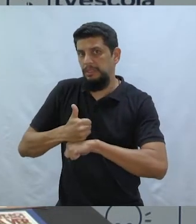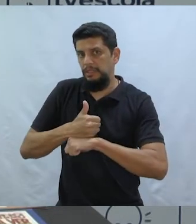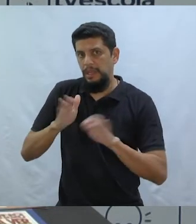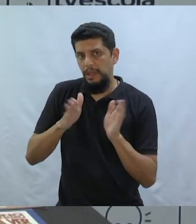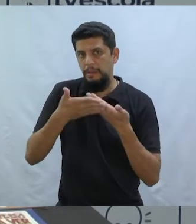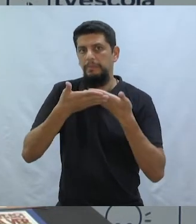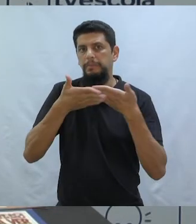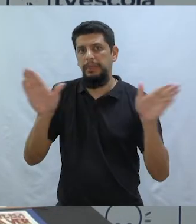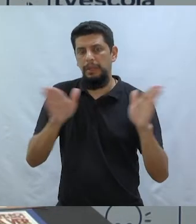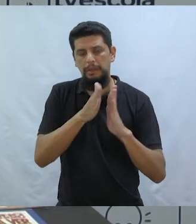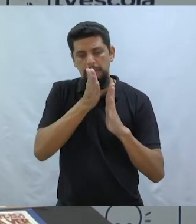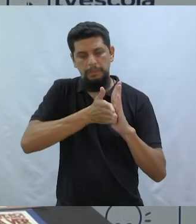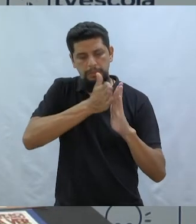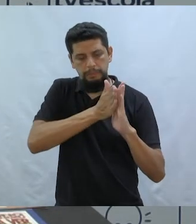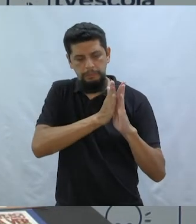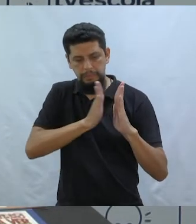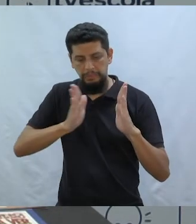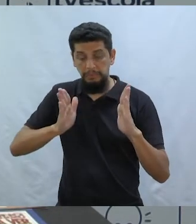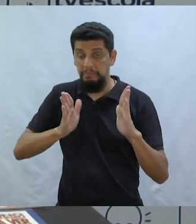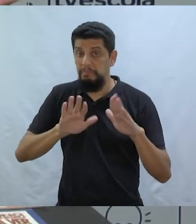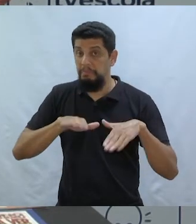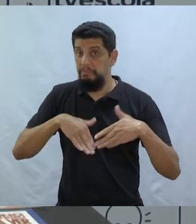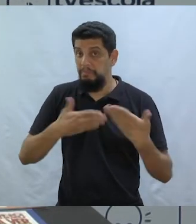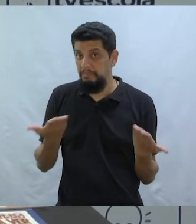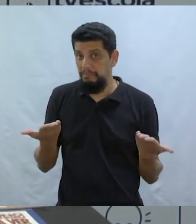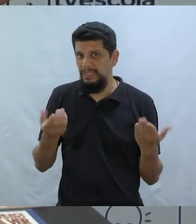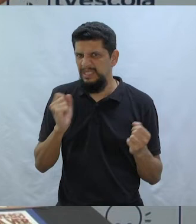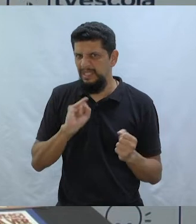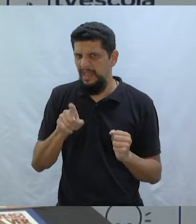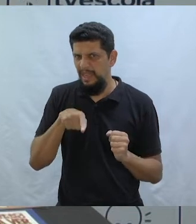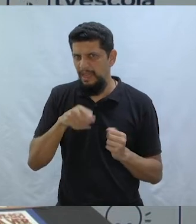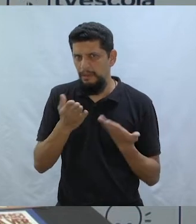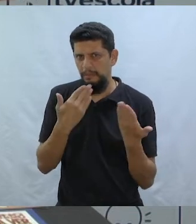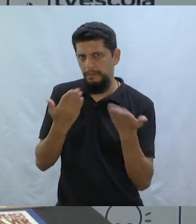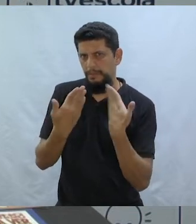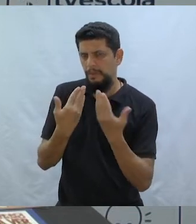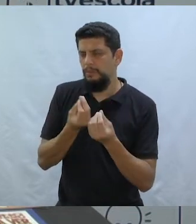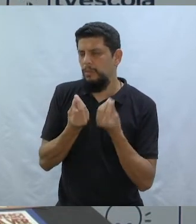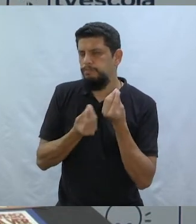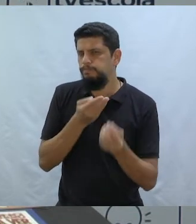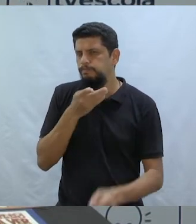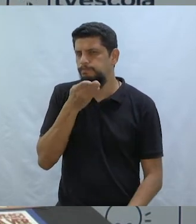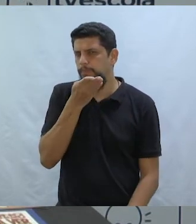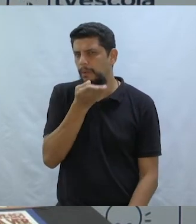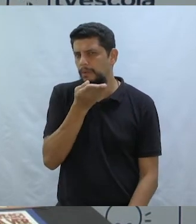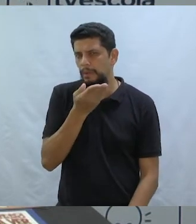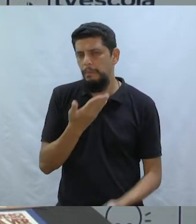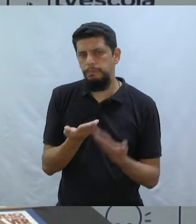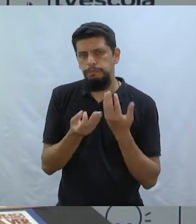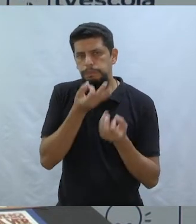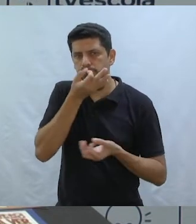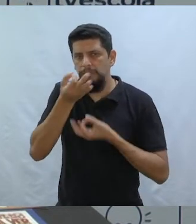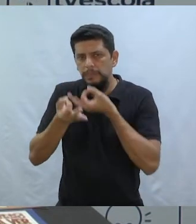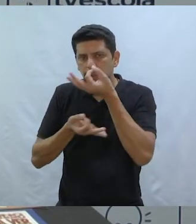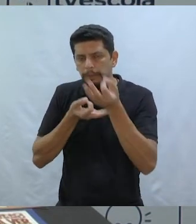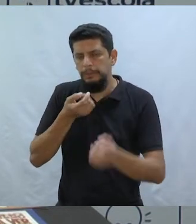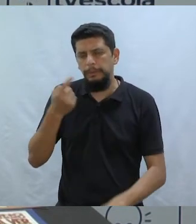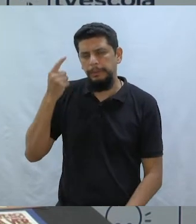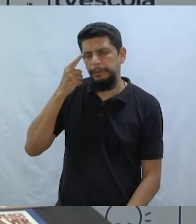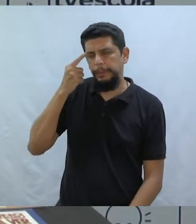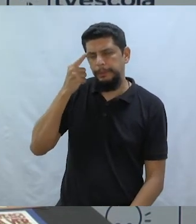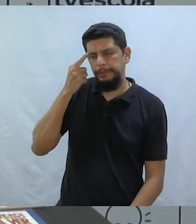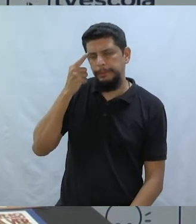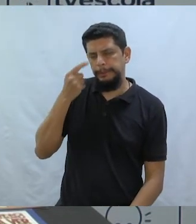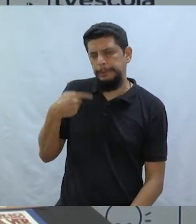a abrir a biblioteca para essas crianças Será que foi isso que eles conversaram Como que você iria argumentar vamos pensar em